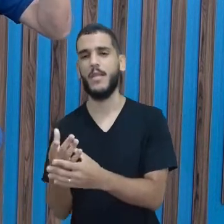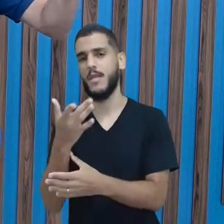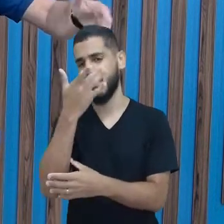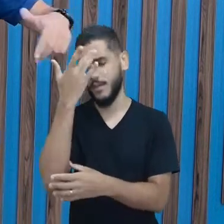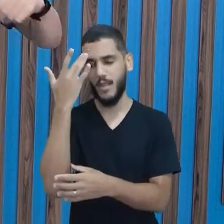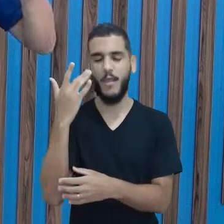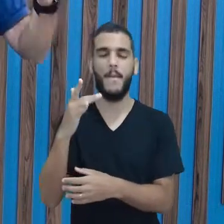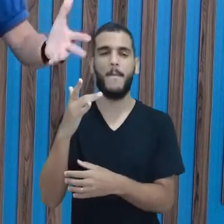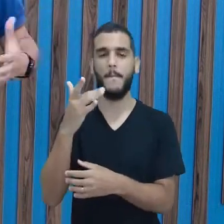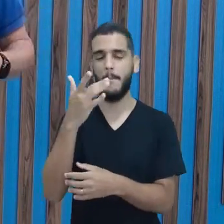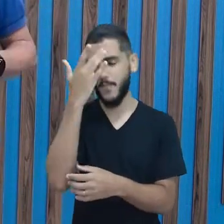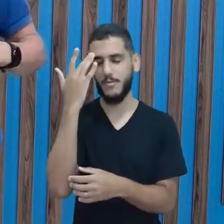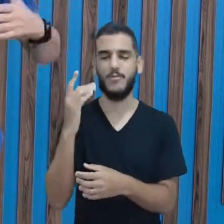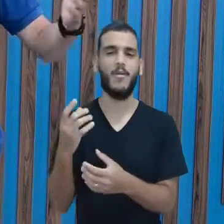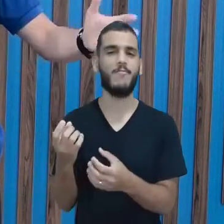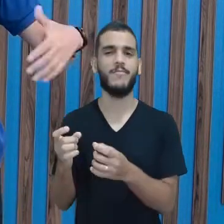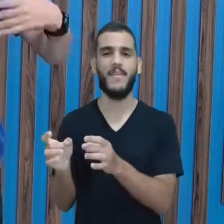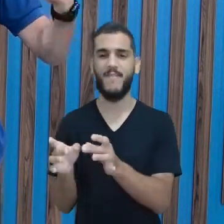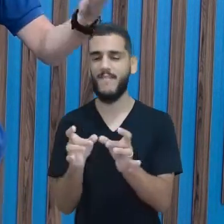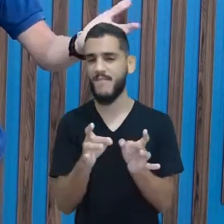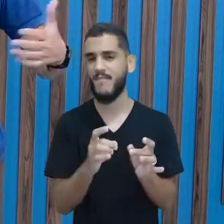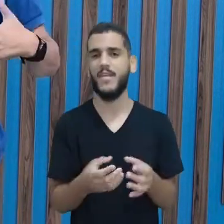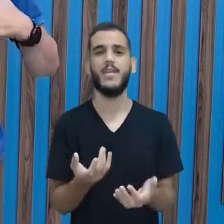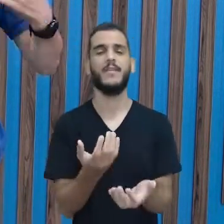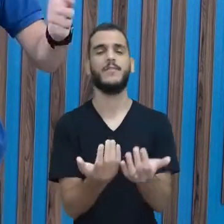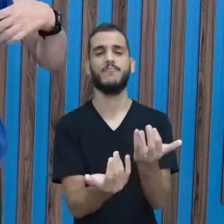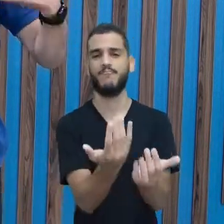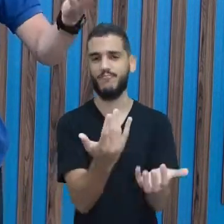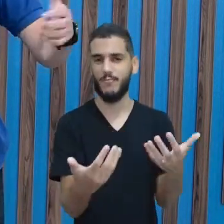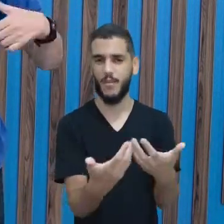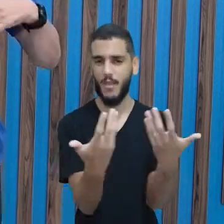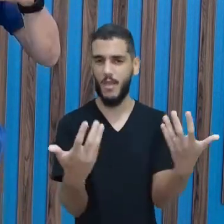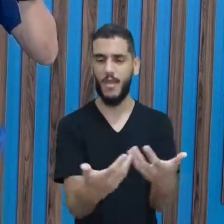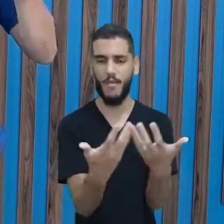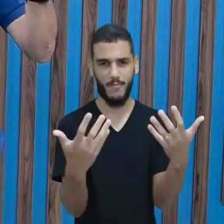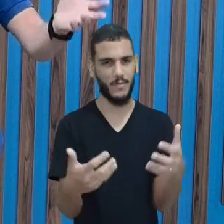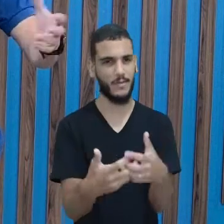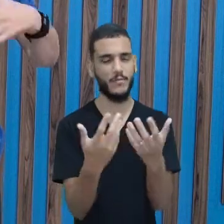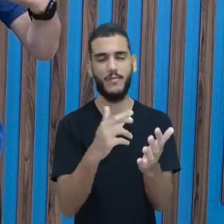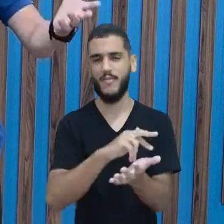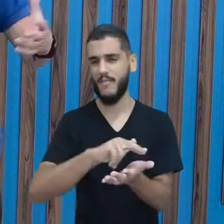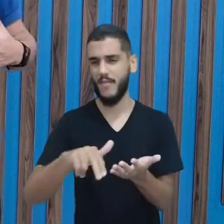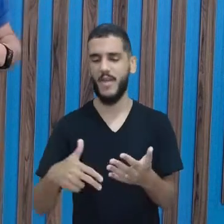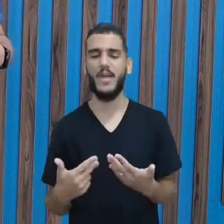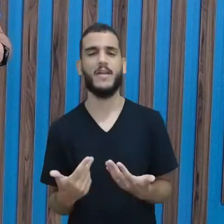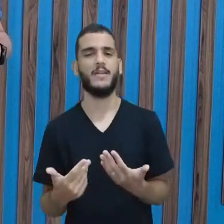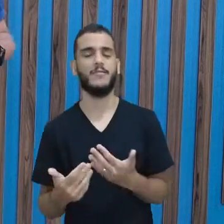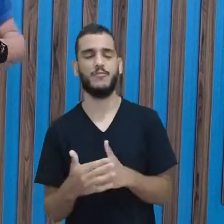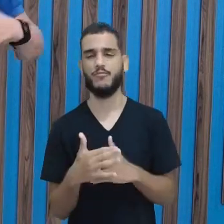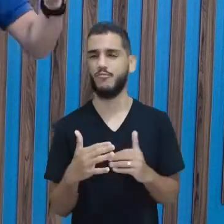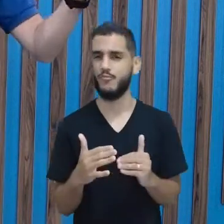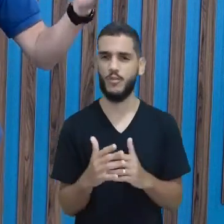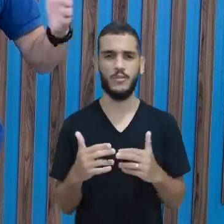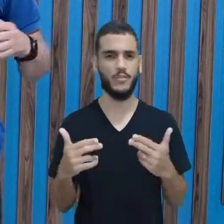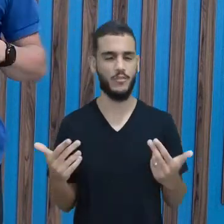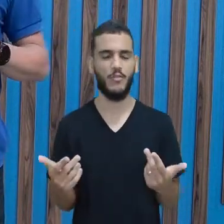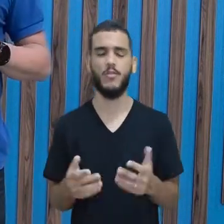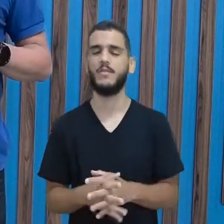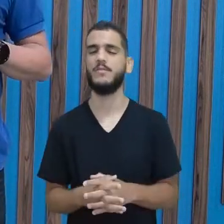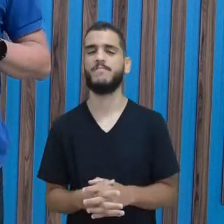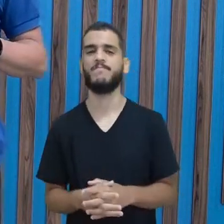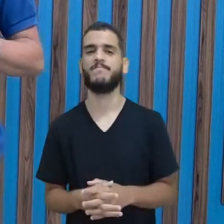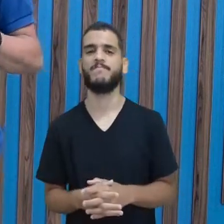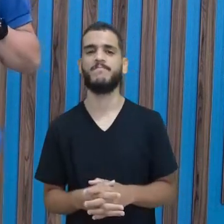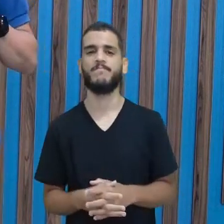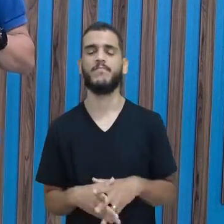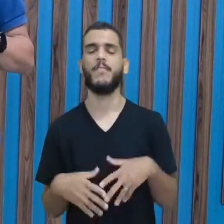ó, que planta verdura, coentro, cebolinha, cebola, tomate, maxixe, quiabo, né? Feijão verde.